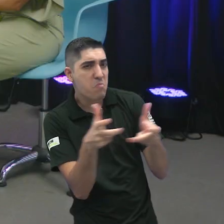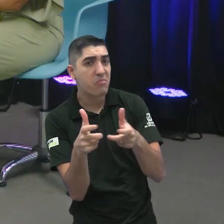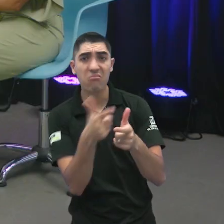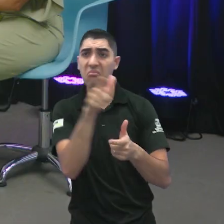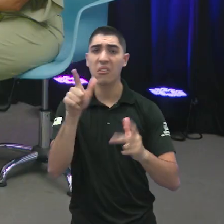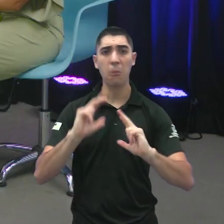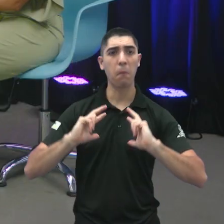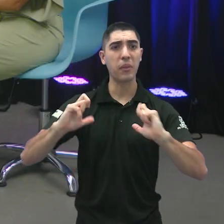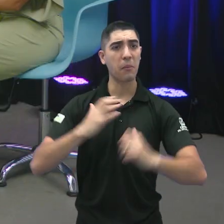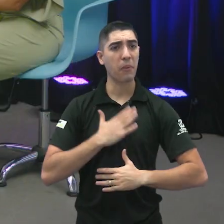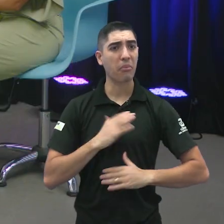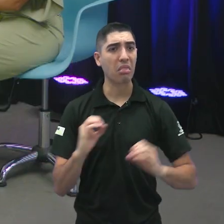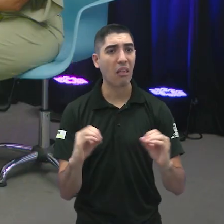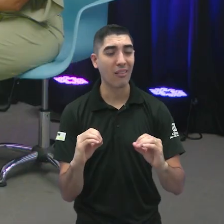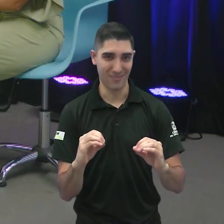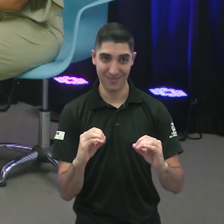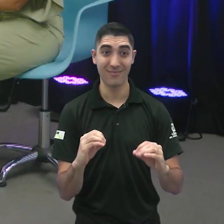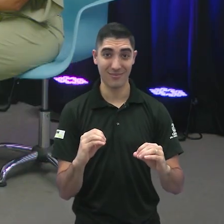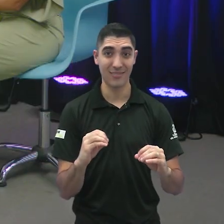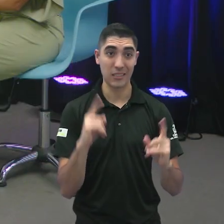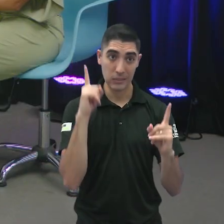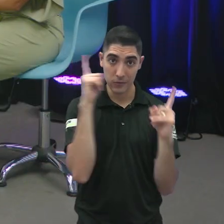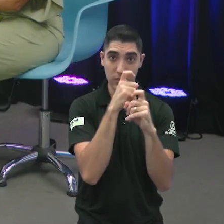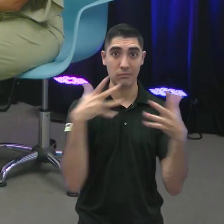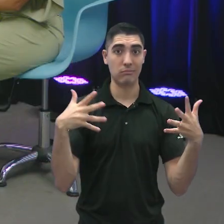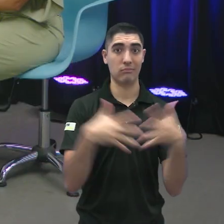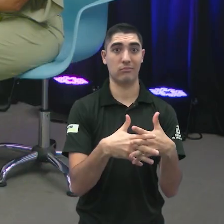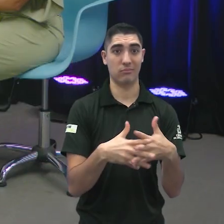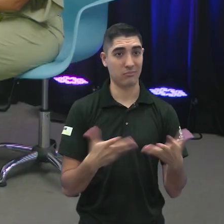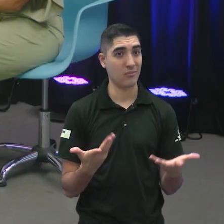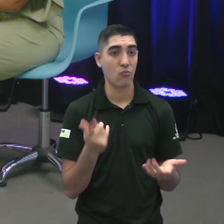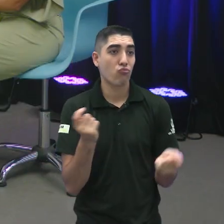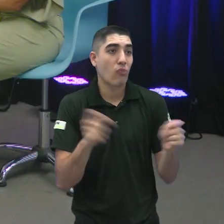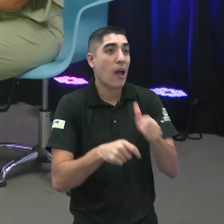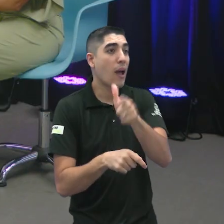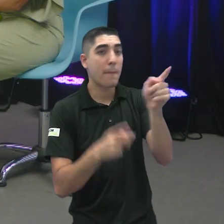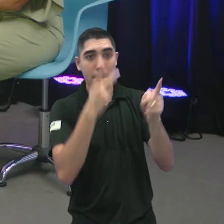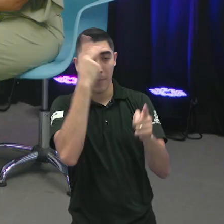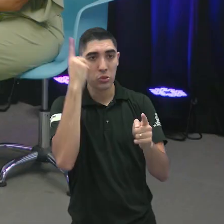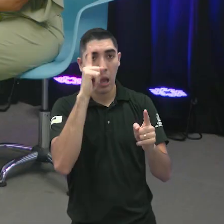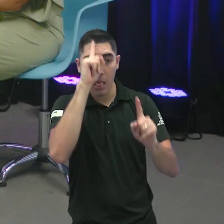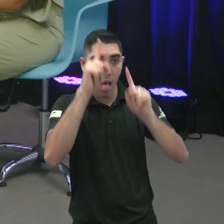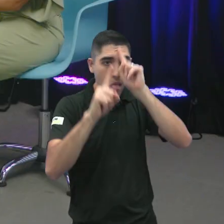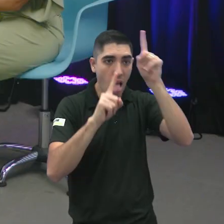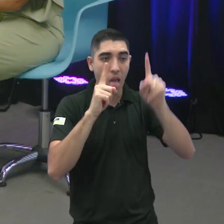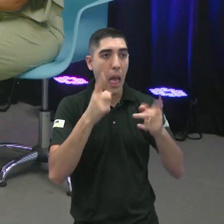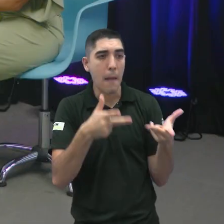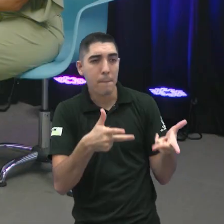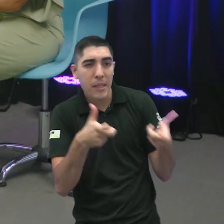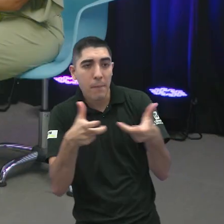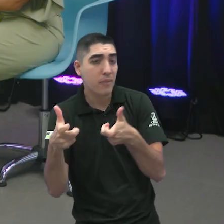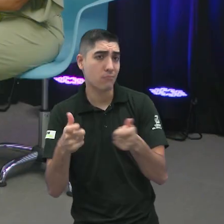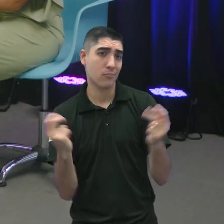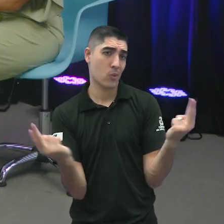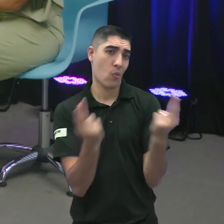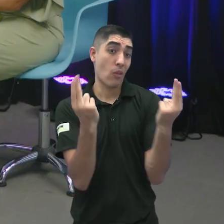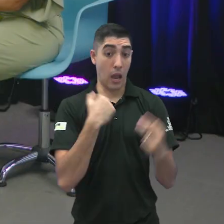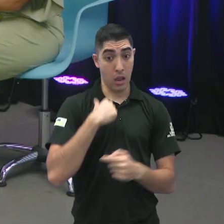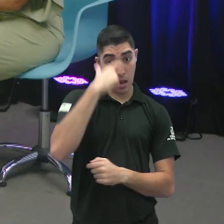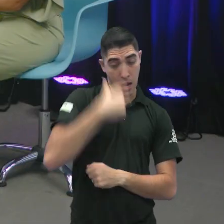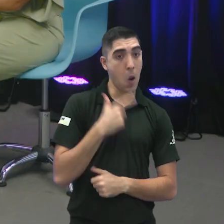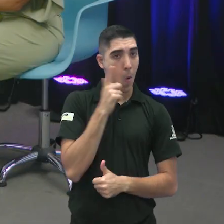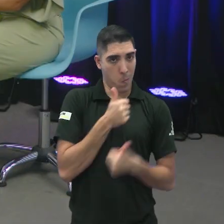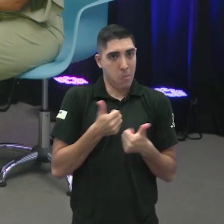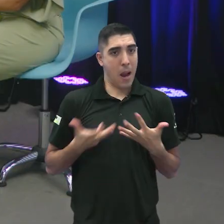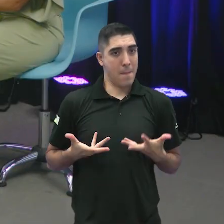ela quer. Sim. E aí, isso aí entram os conflitos, né? Porque não tem como adivinhar o que a pessoa quer. E ela fala, mas é óbvio que era isso que tinha que ser feito ali no relacionamento,